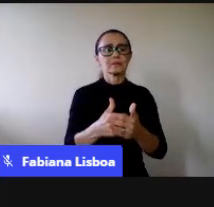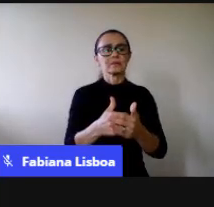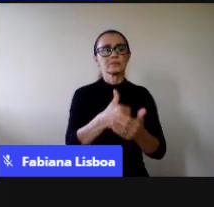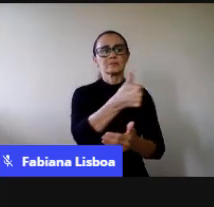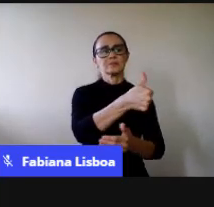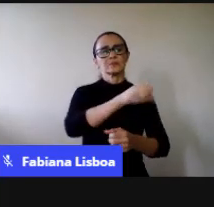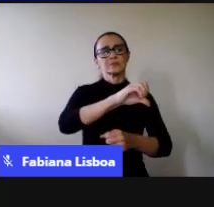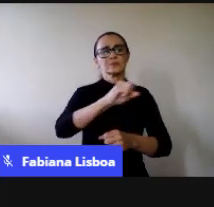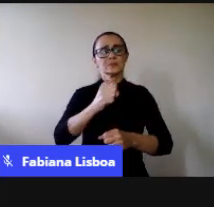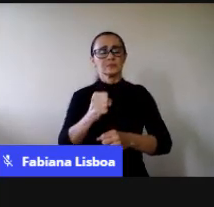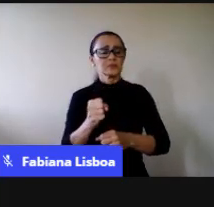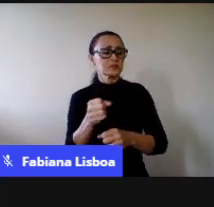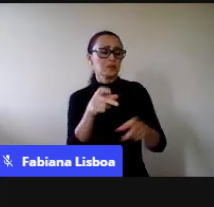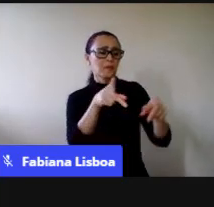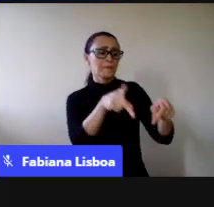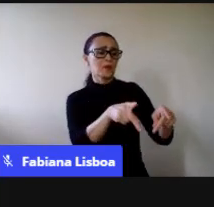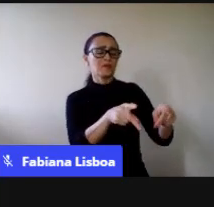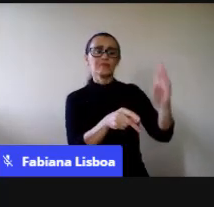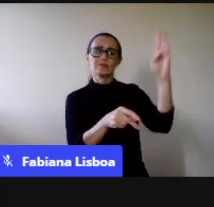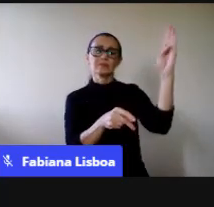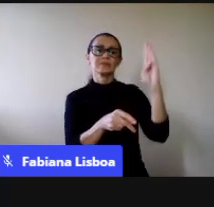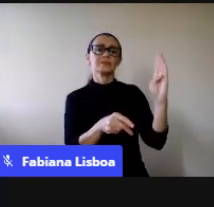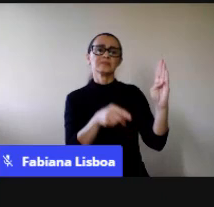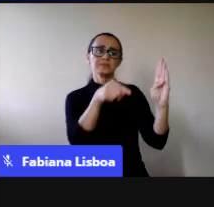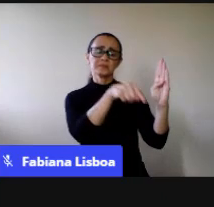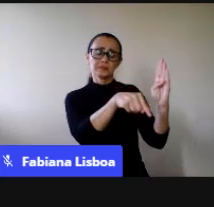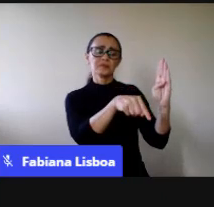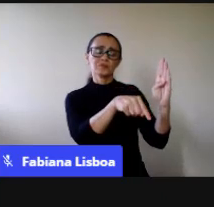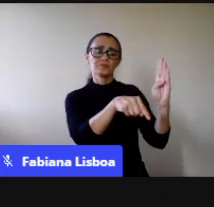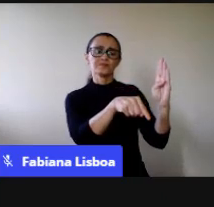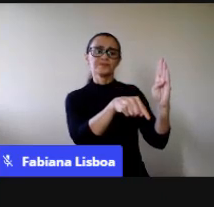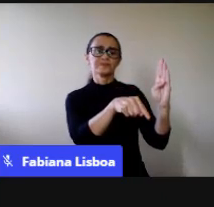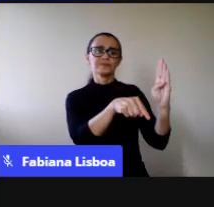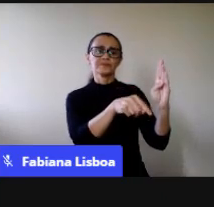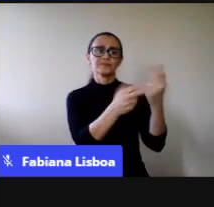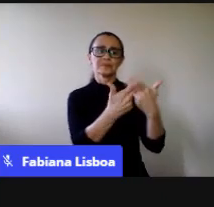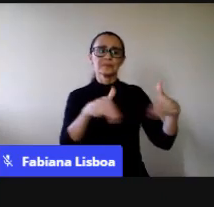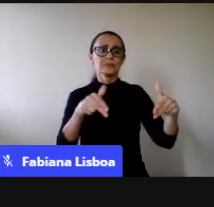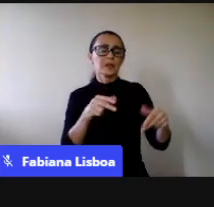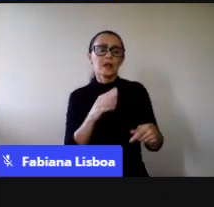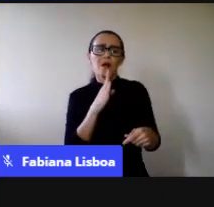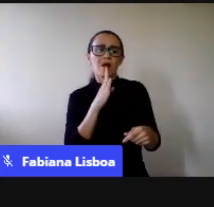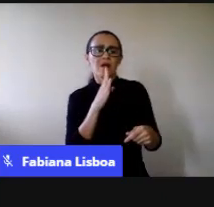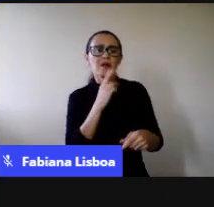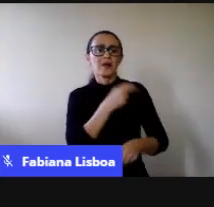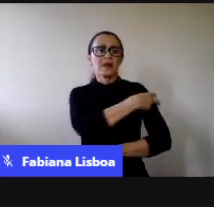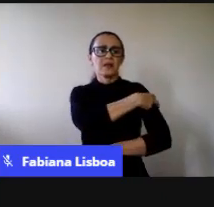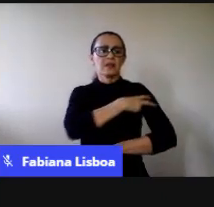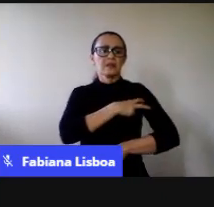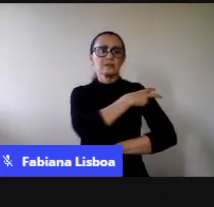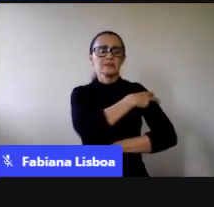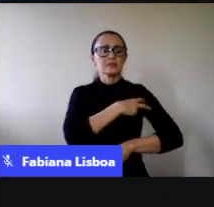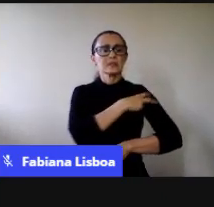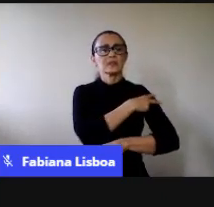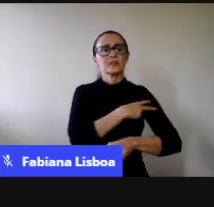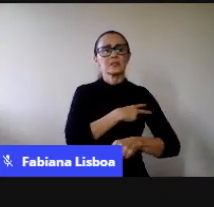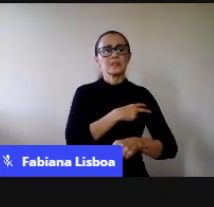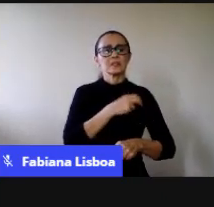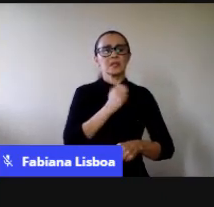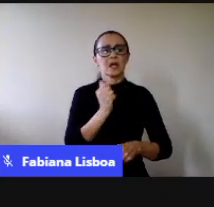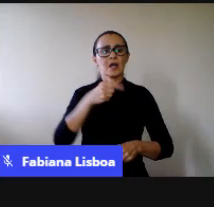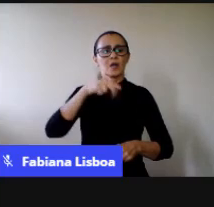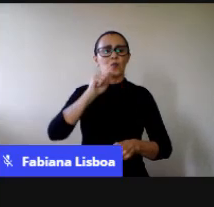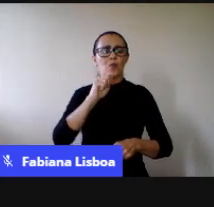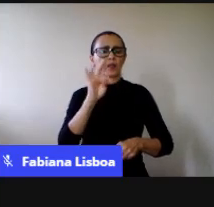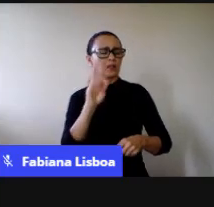eram povos brasileiros, né? Não era reconhecida a sua etnicidade, o Terena, o Ató, o Guarani,